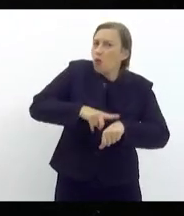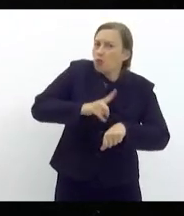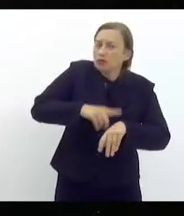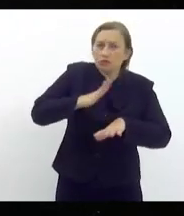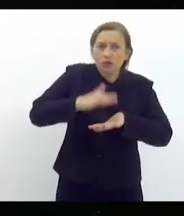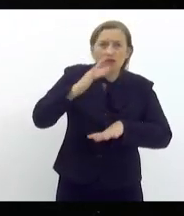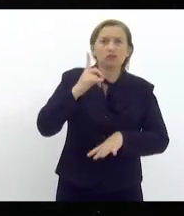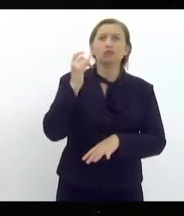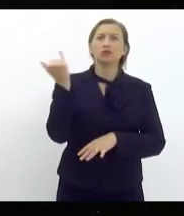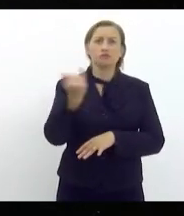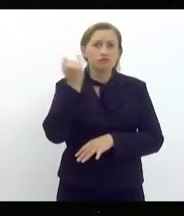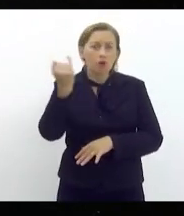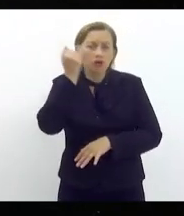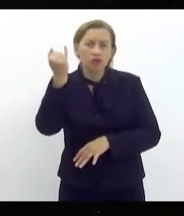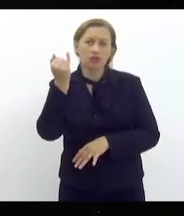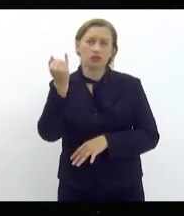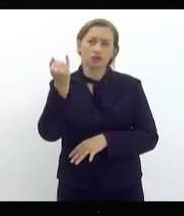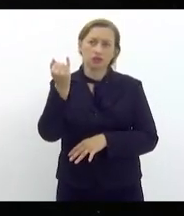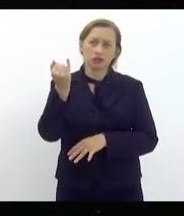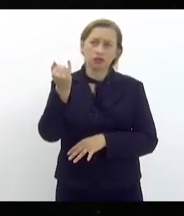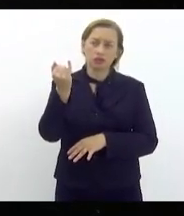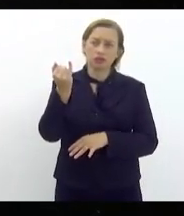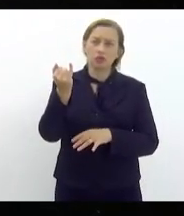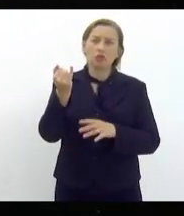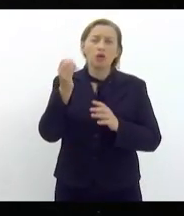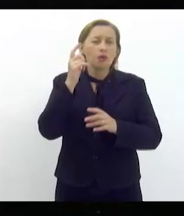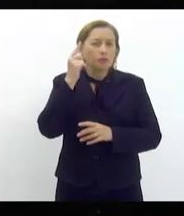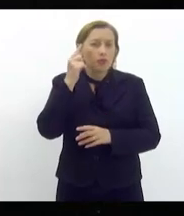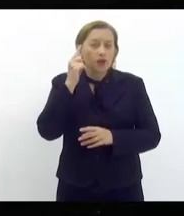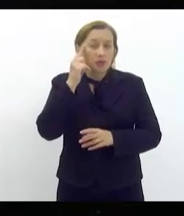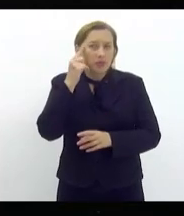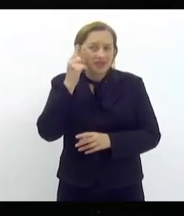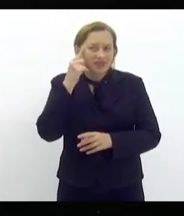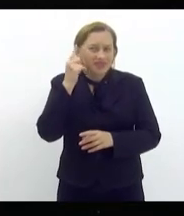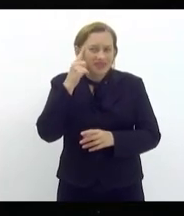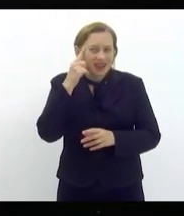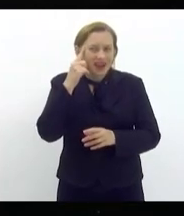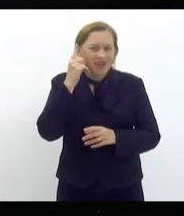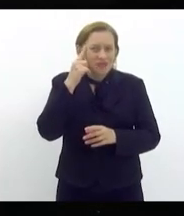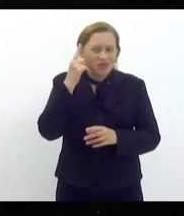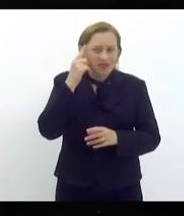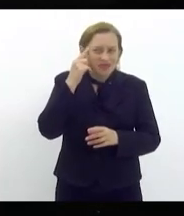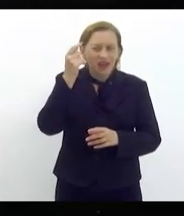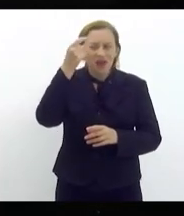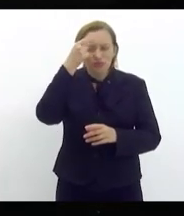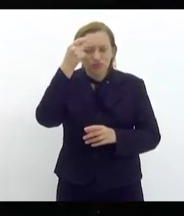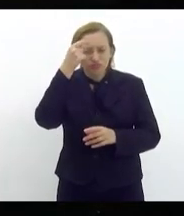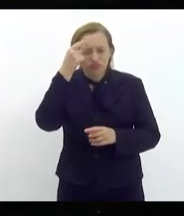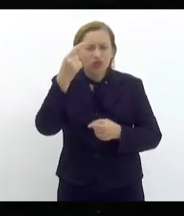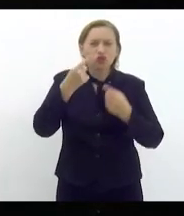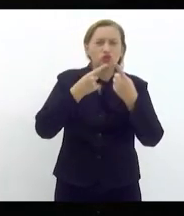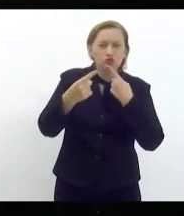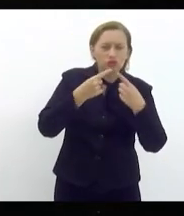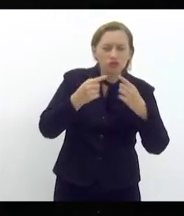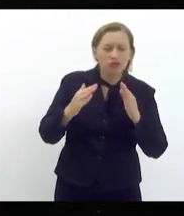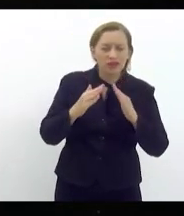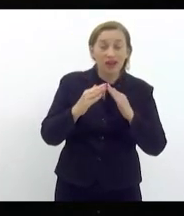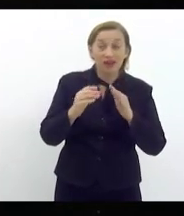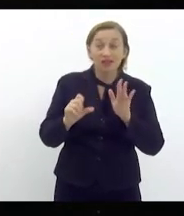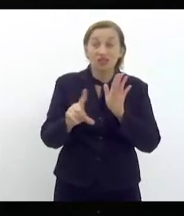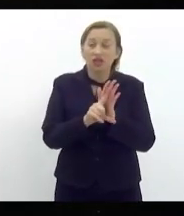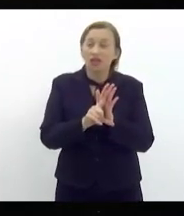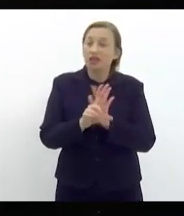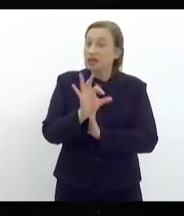importantes que merecem reflexão e debate nessa casa de leis. É evidente que a gente